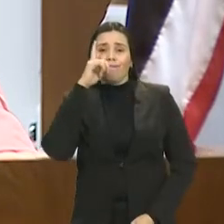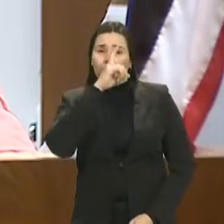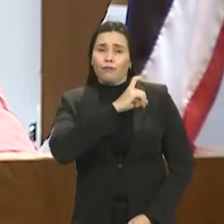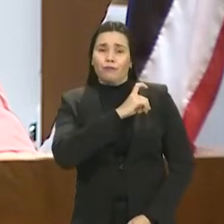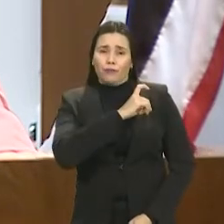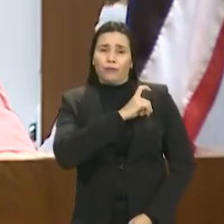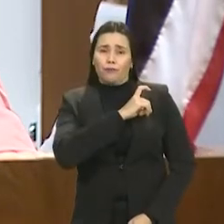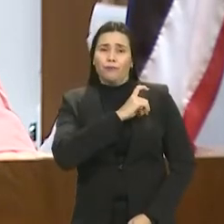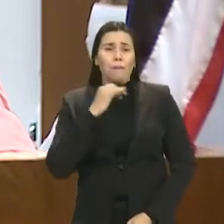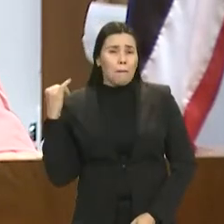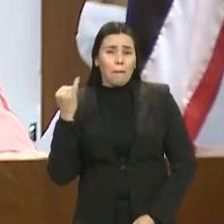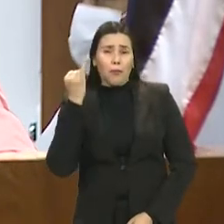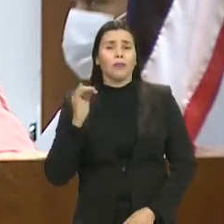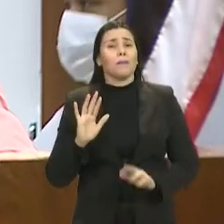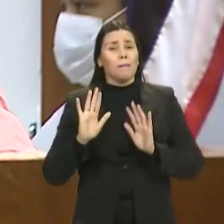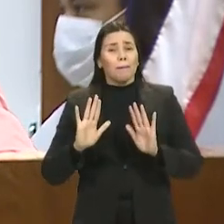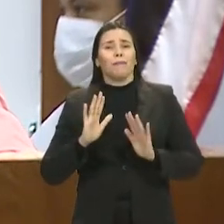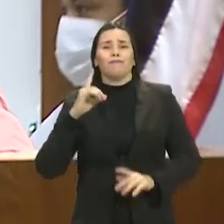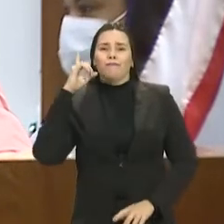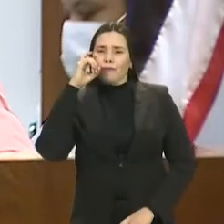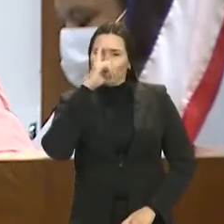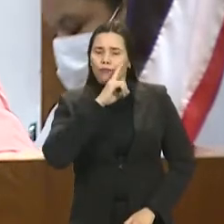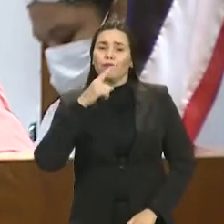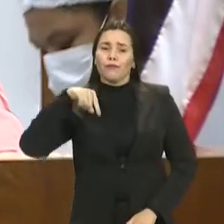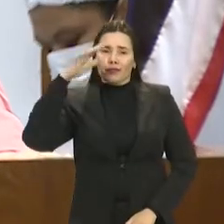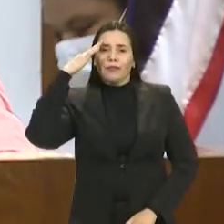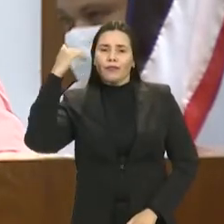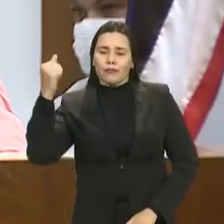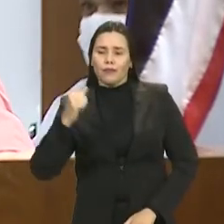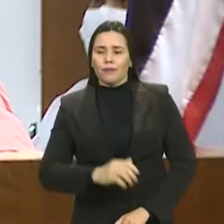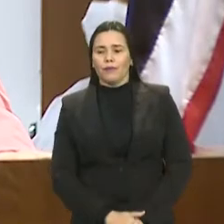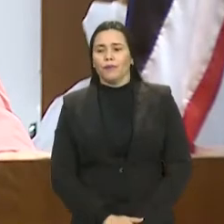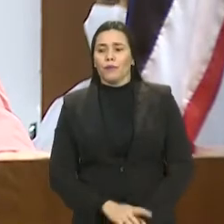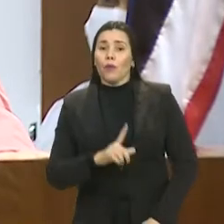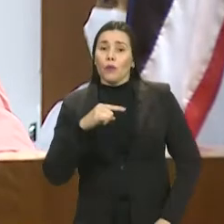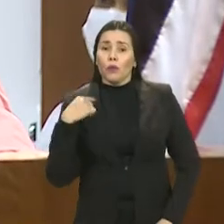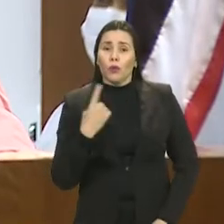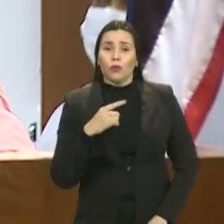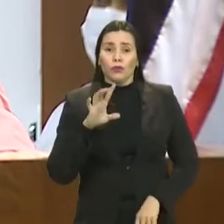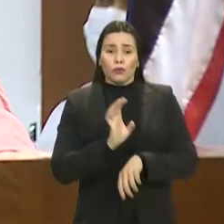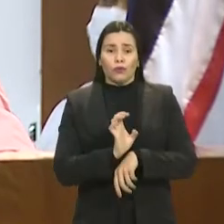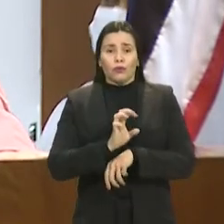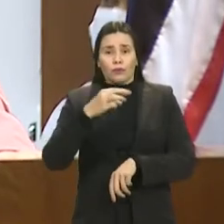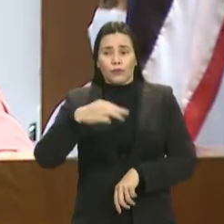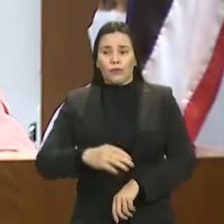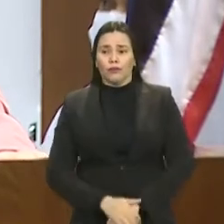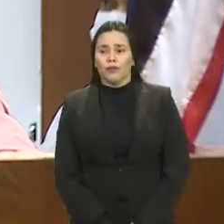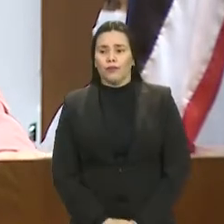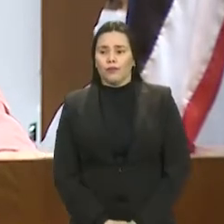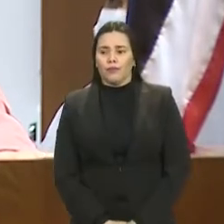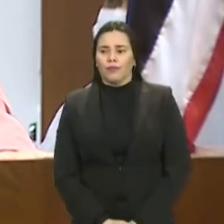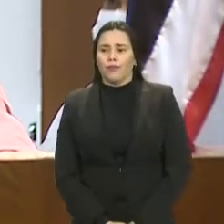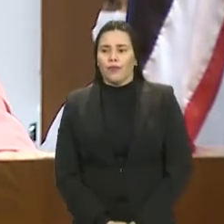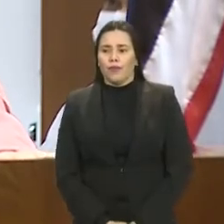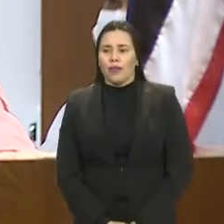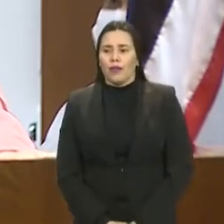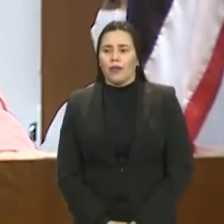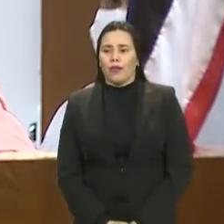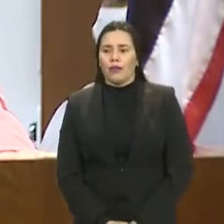como todos os meus colegas deve entender o nosso estado tradicionalmente sempre